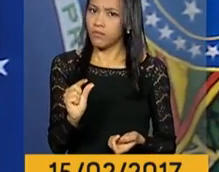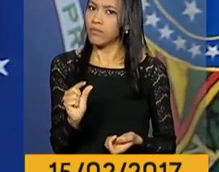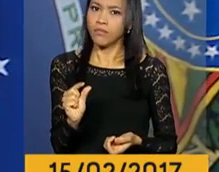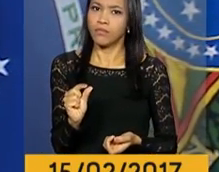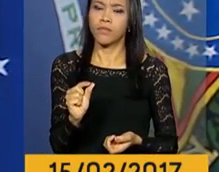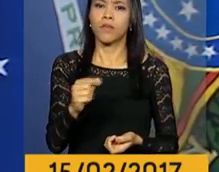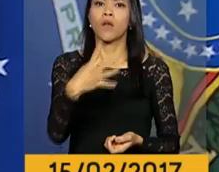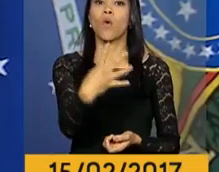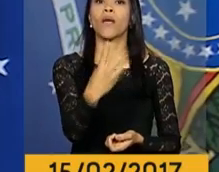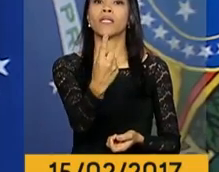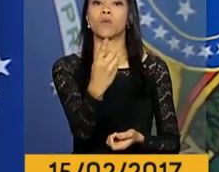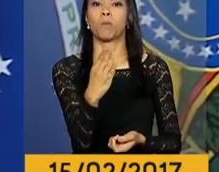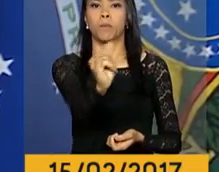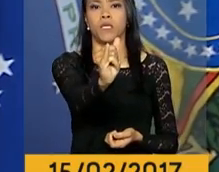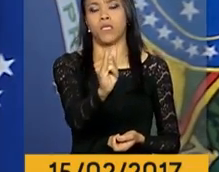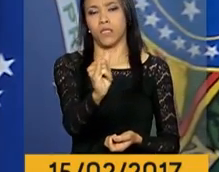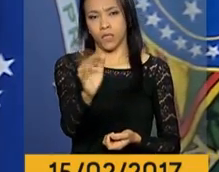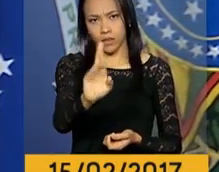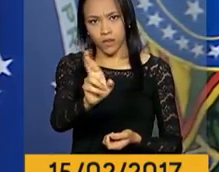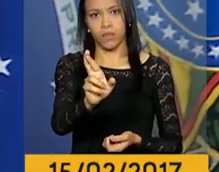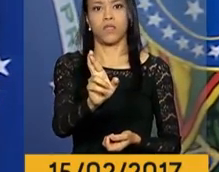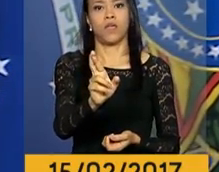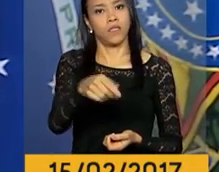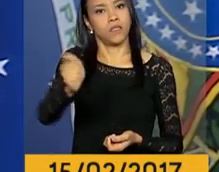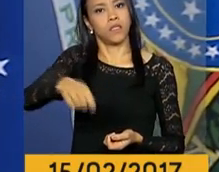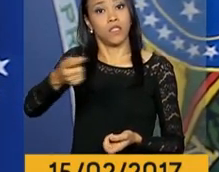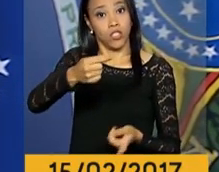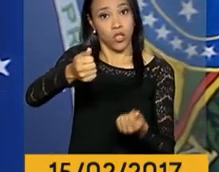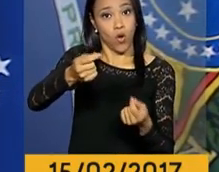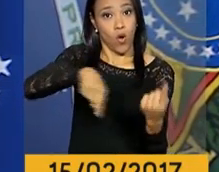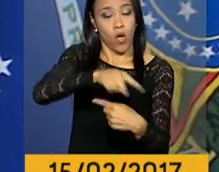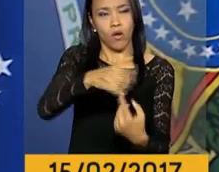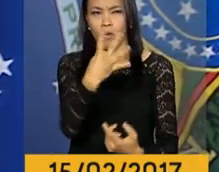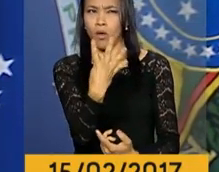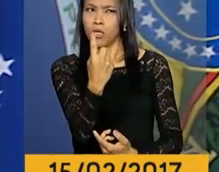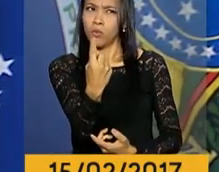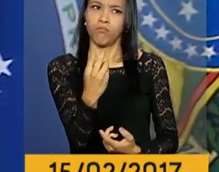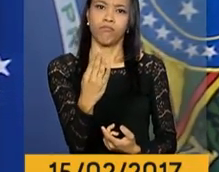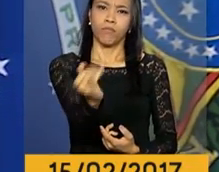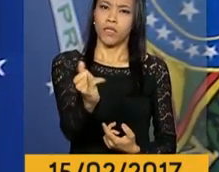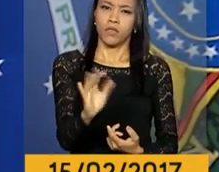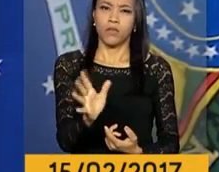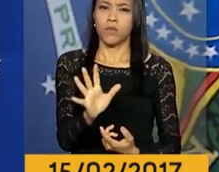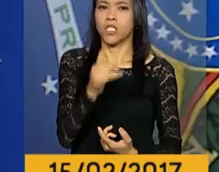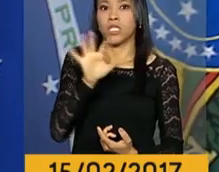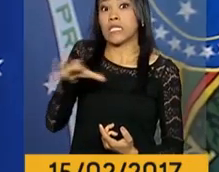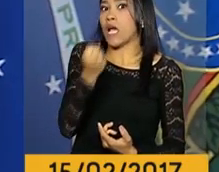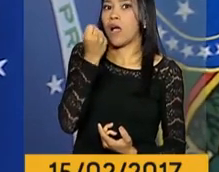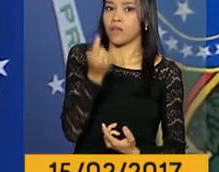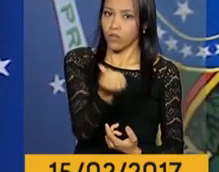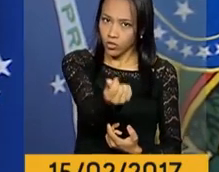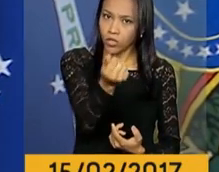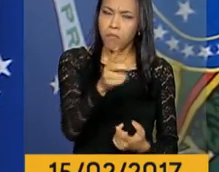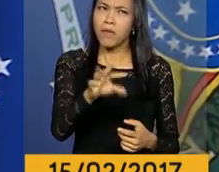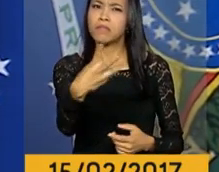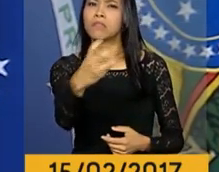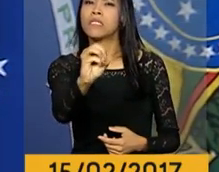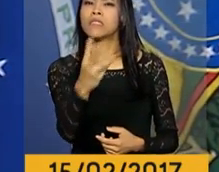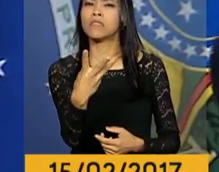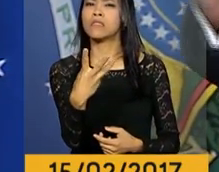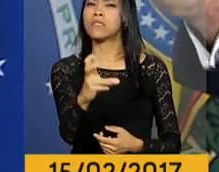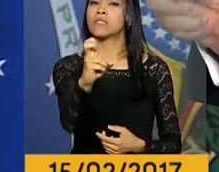é uma importância de R bilhões de reais. Vamos dizer que os 41 bilhões não sejam sacados, mas que sejam sacados 30,